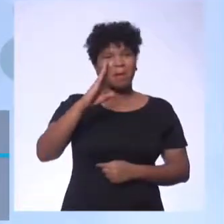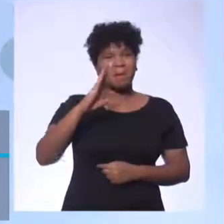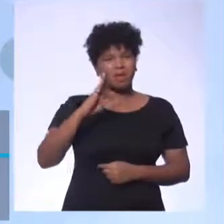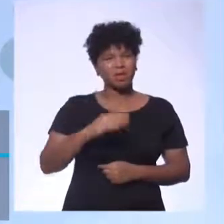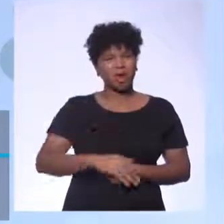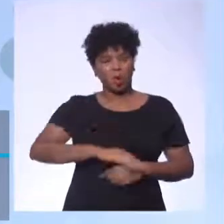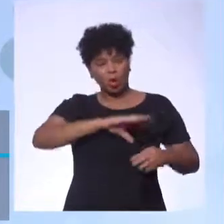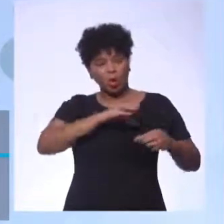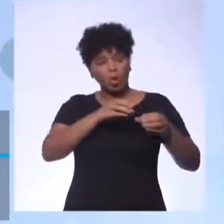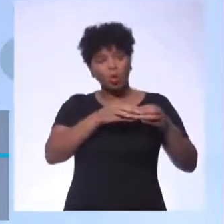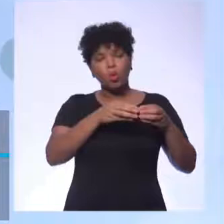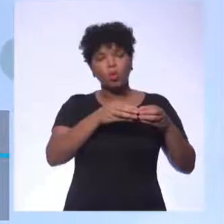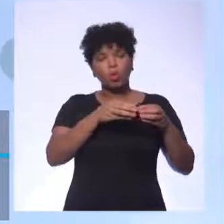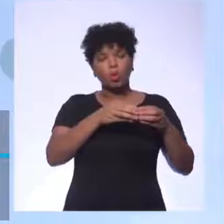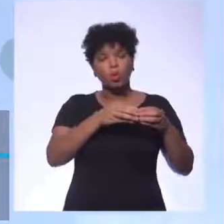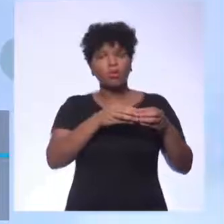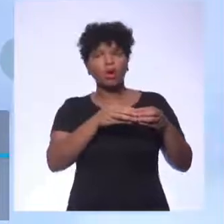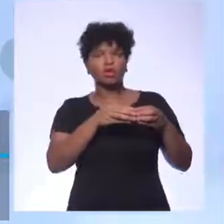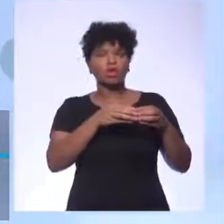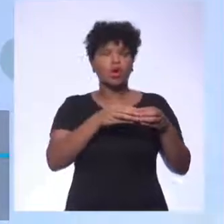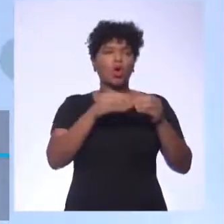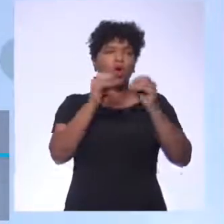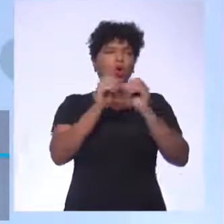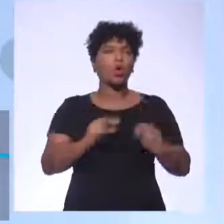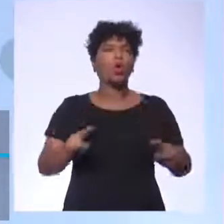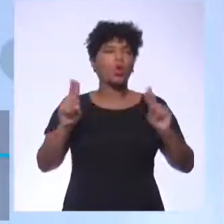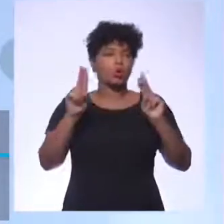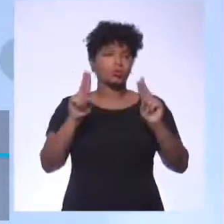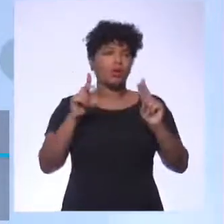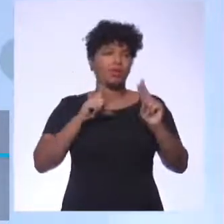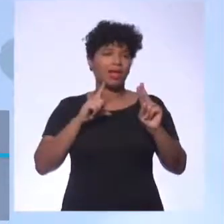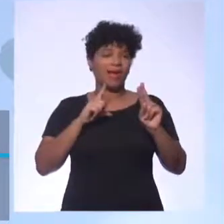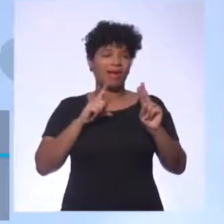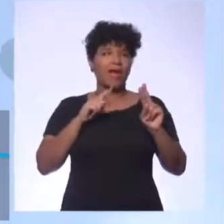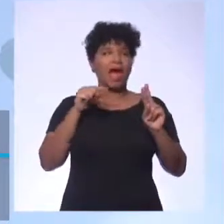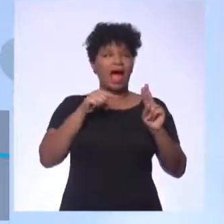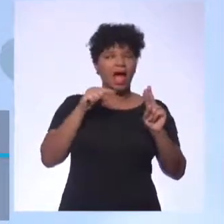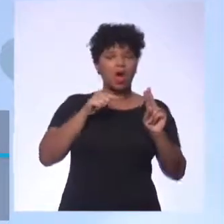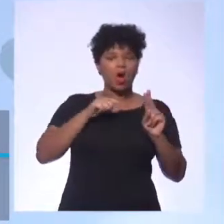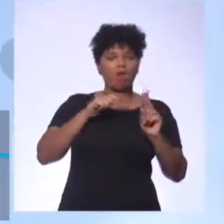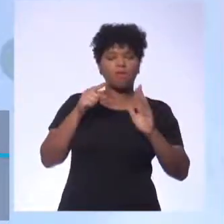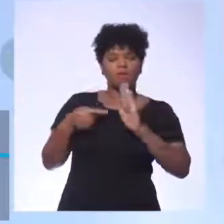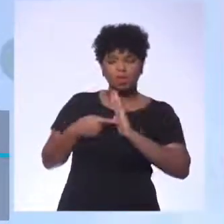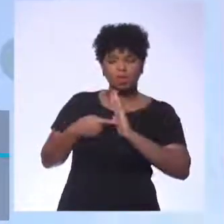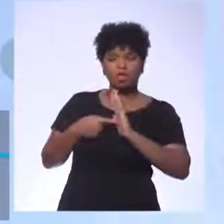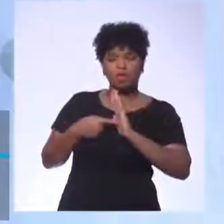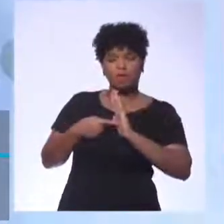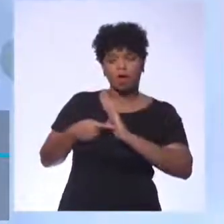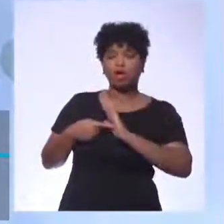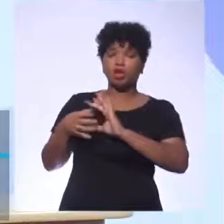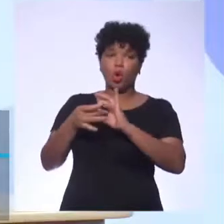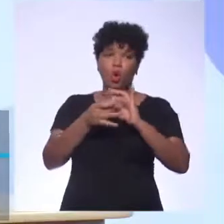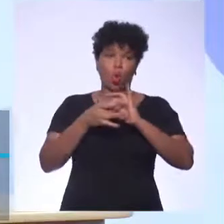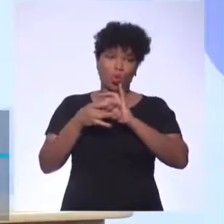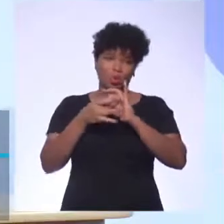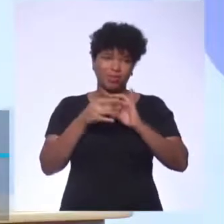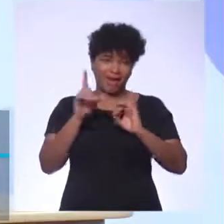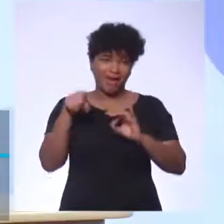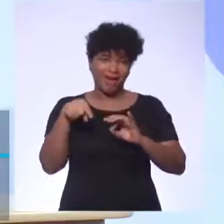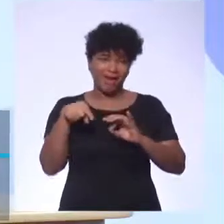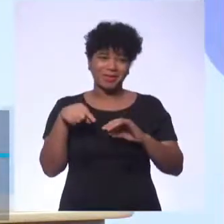uma organização que se diz das Nações Unidas, então todo mundo tem que pensar sobre isso, né? Eu acredito. O